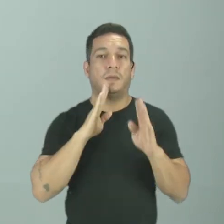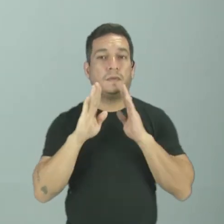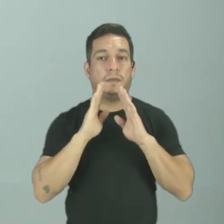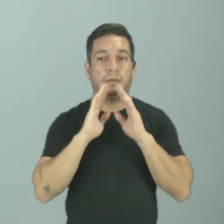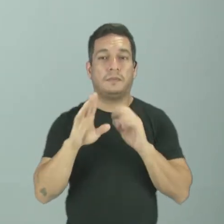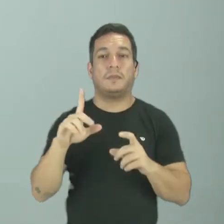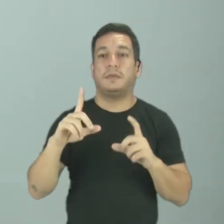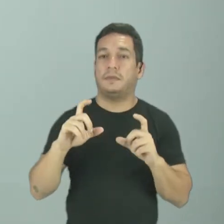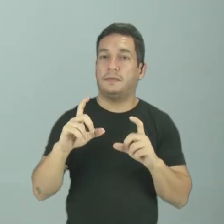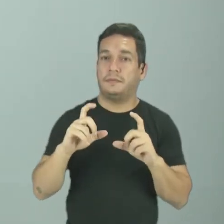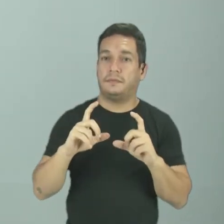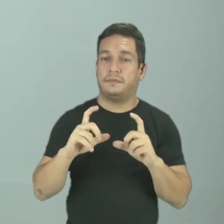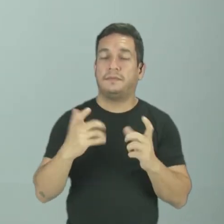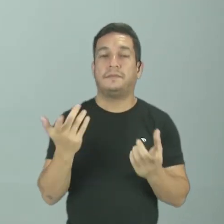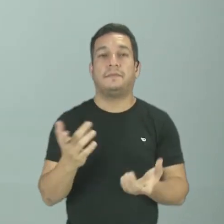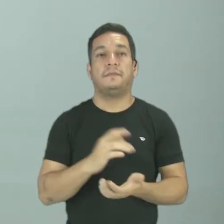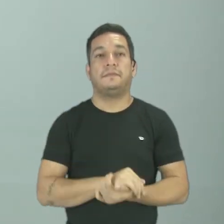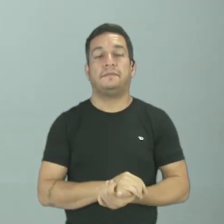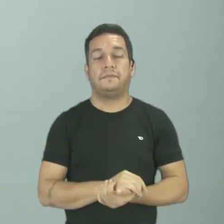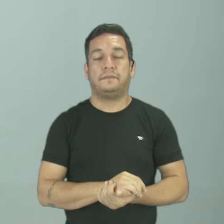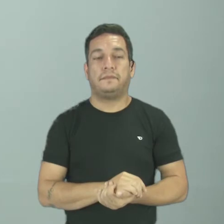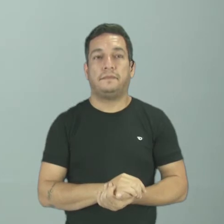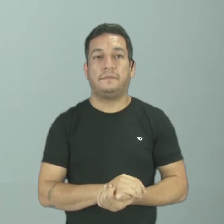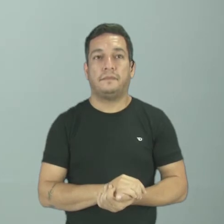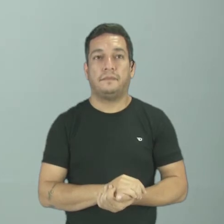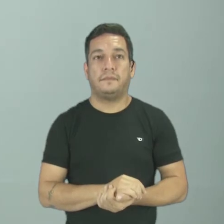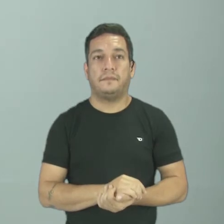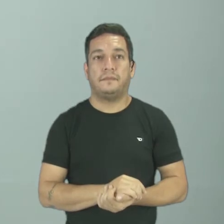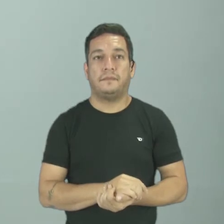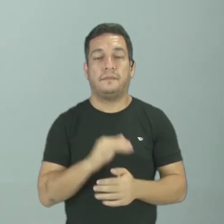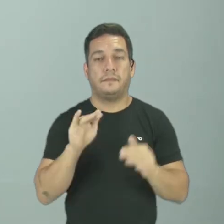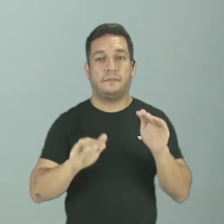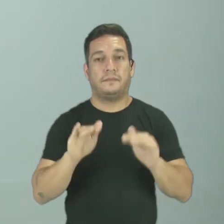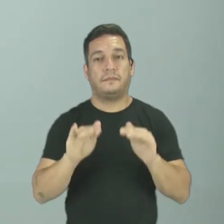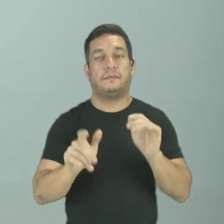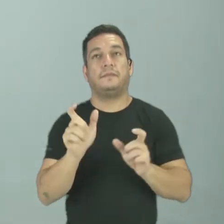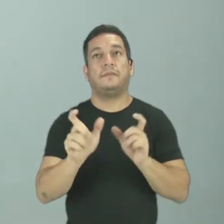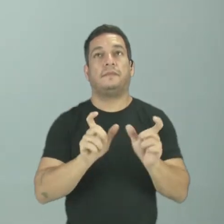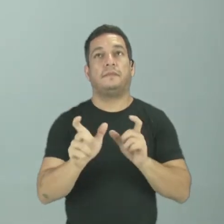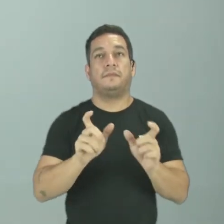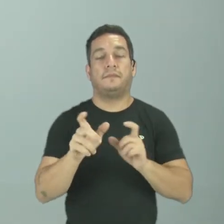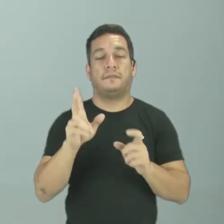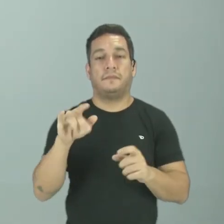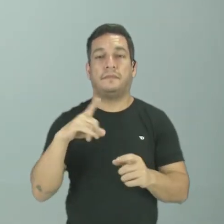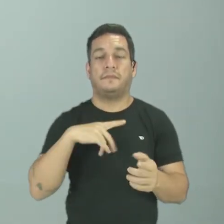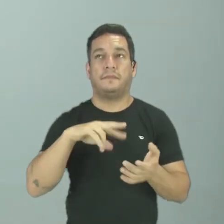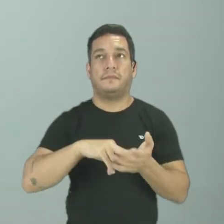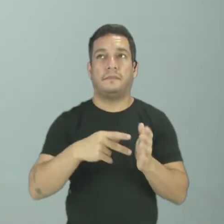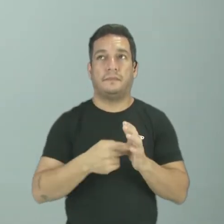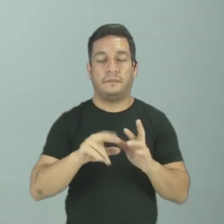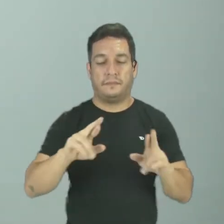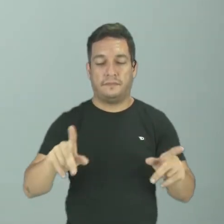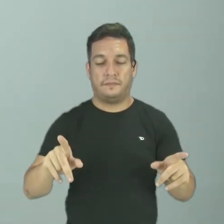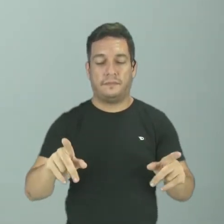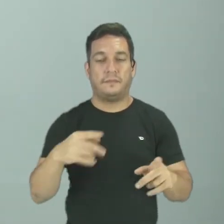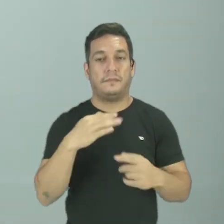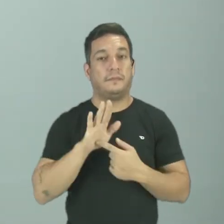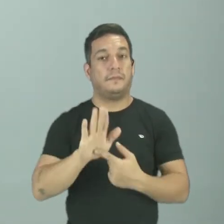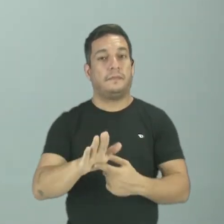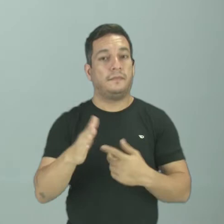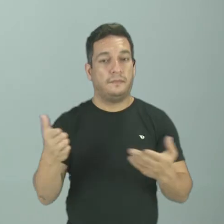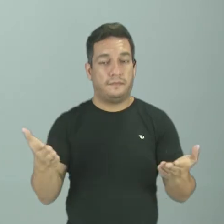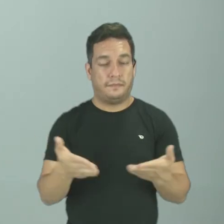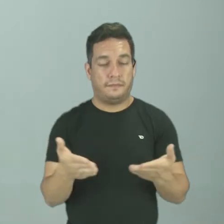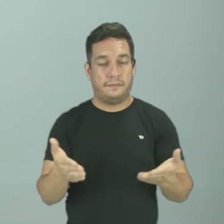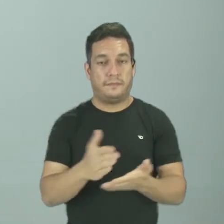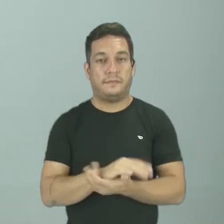no Instagram. Então, às vezes essas palavras elas vão ter sentidos diferentes e a gente vai mostrar isso aqui,